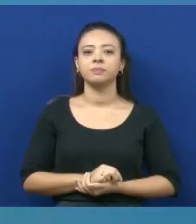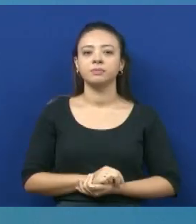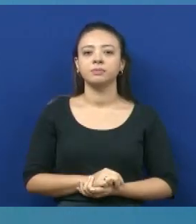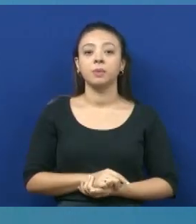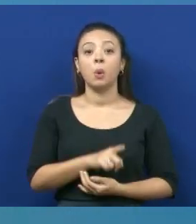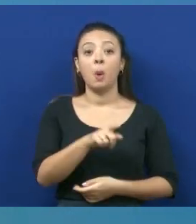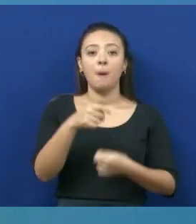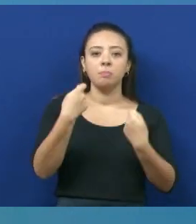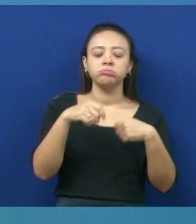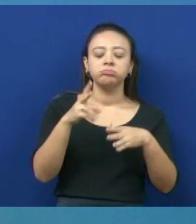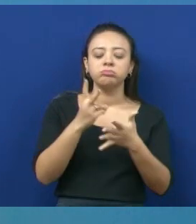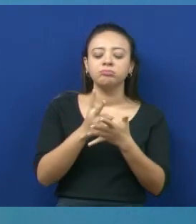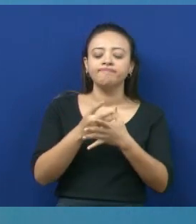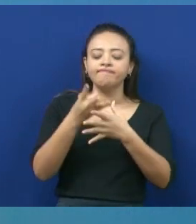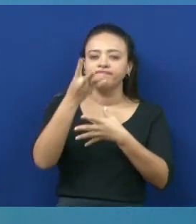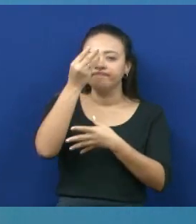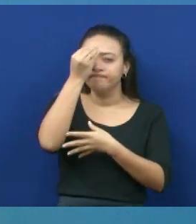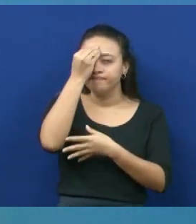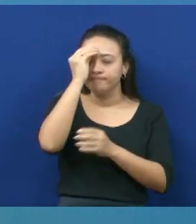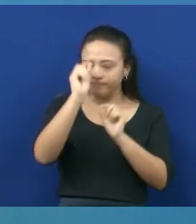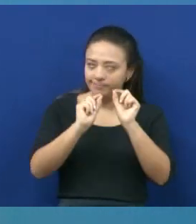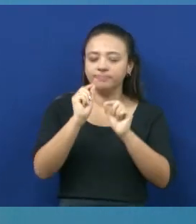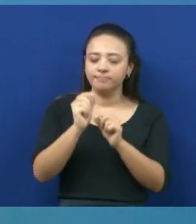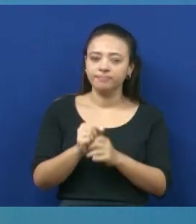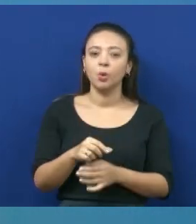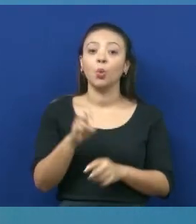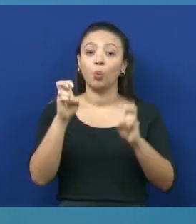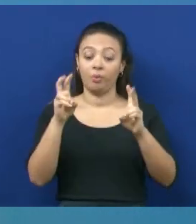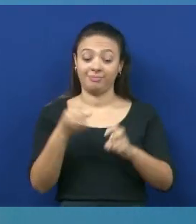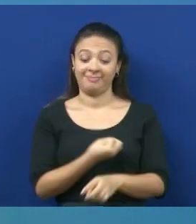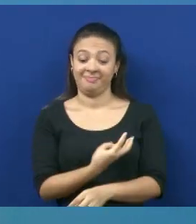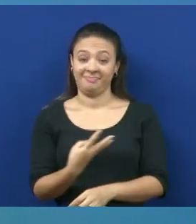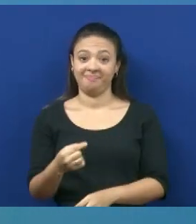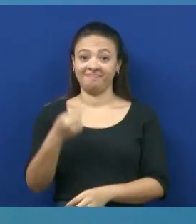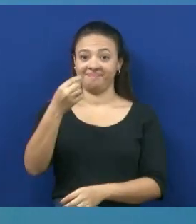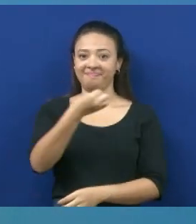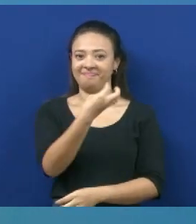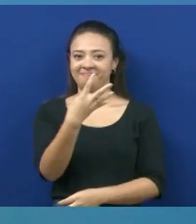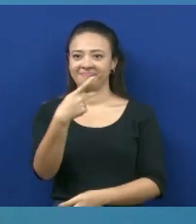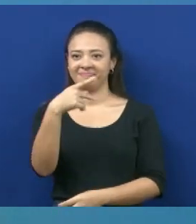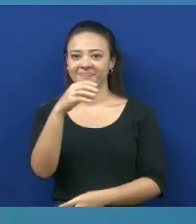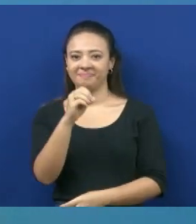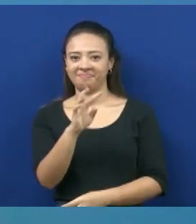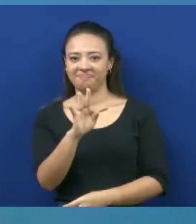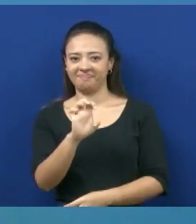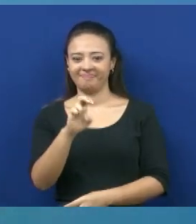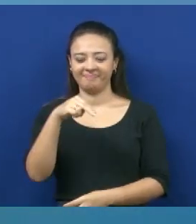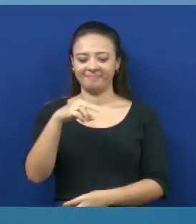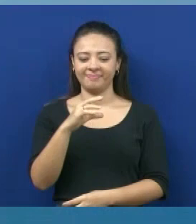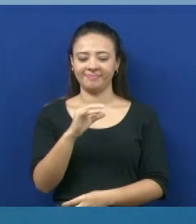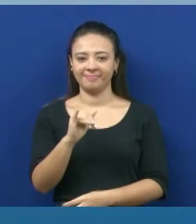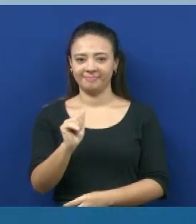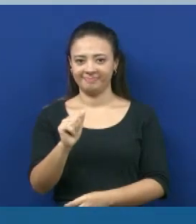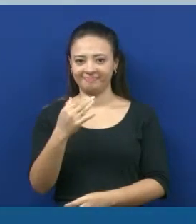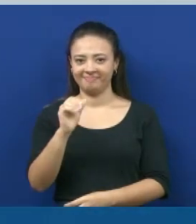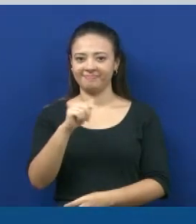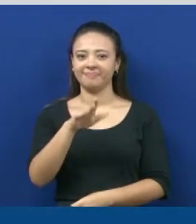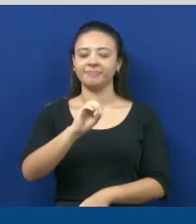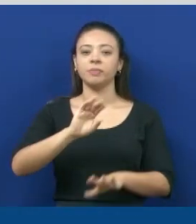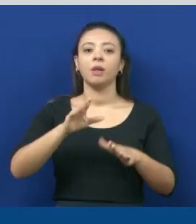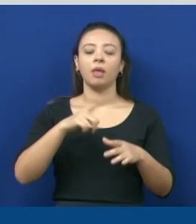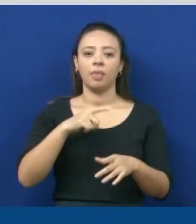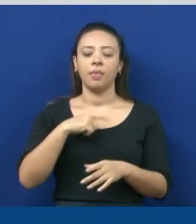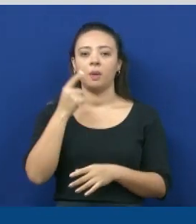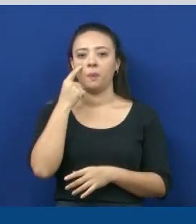não podemos nos esquecer em potenciação. Vejam a expressão. 2 elevado a 3 é